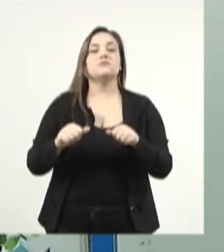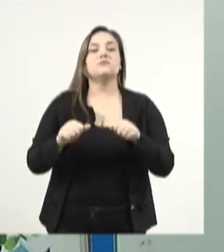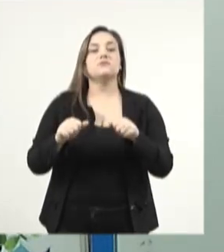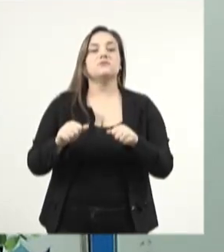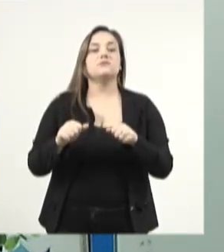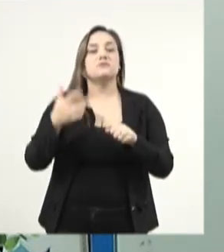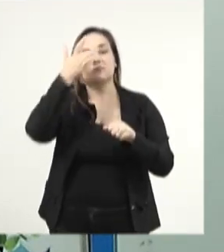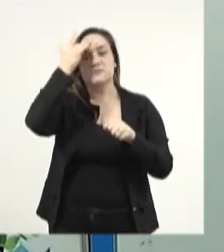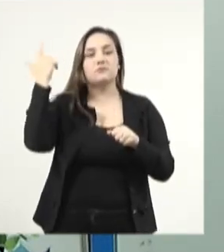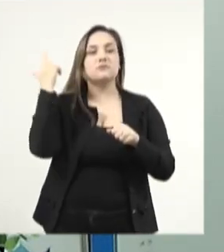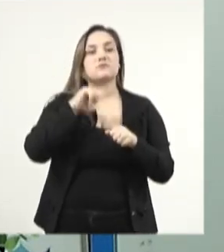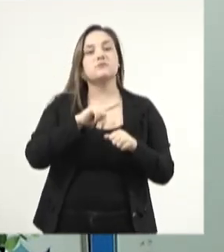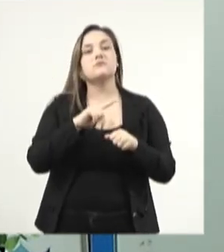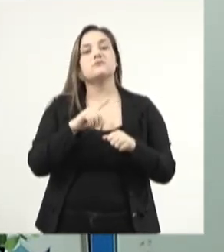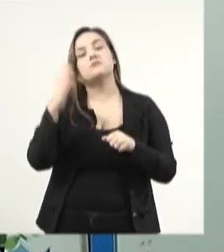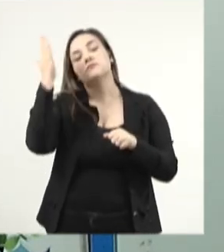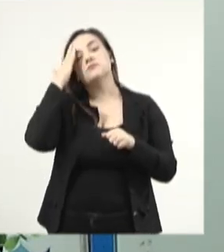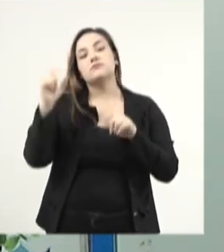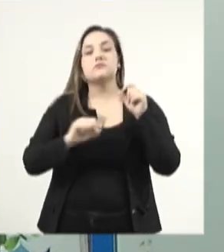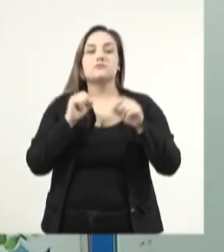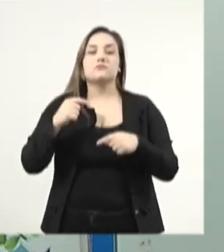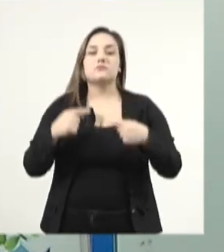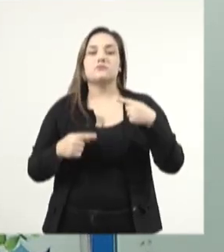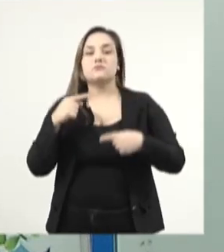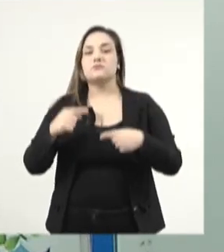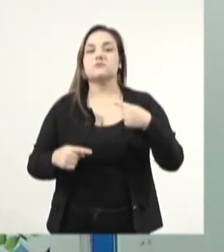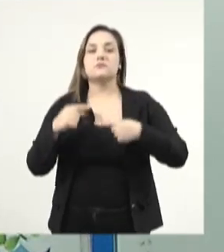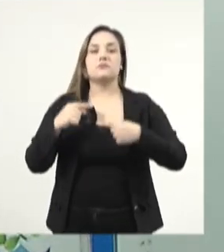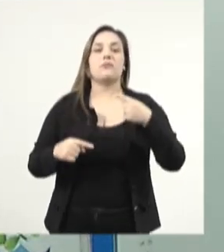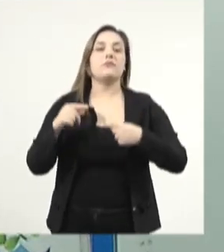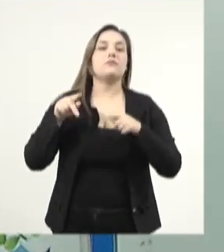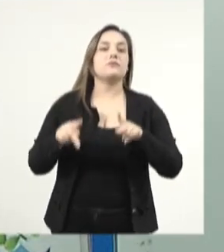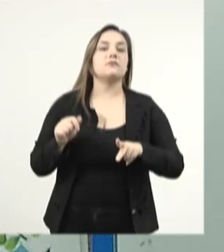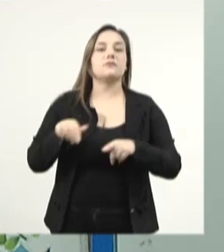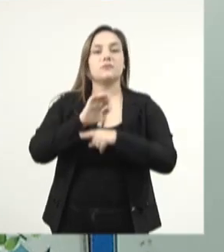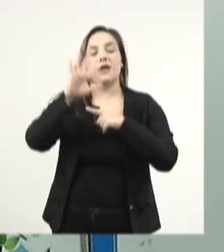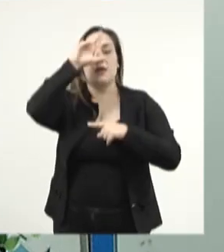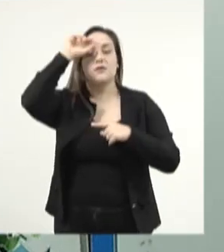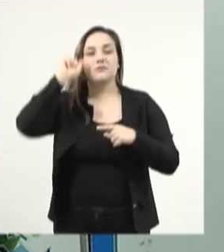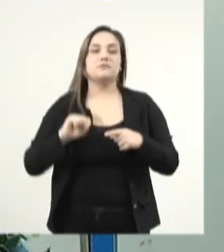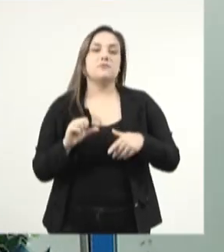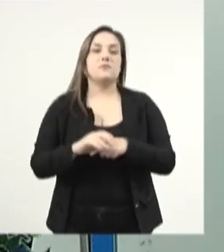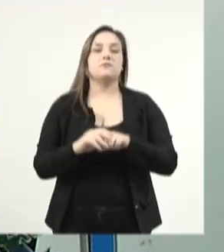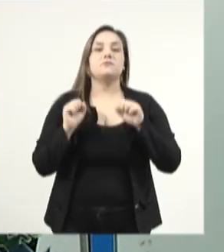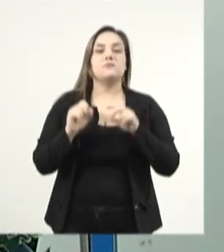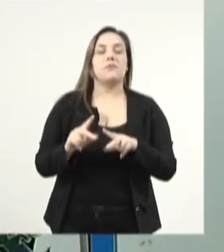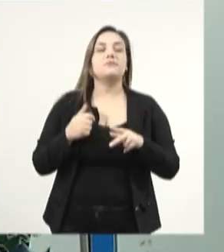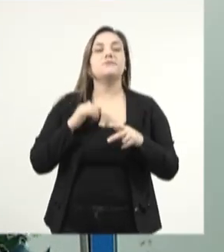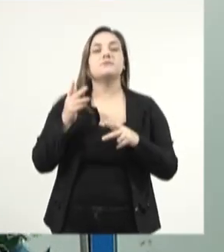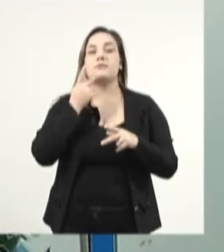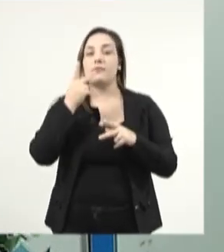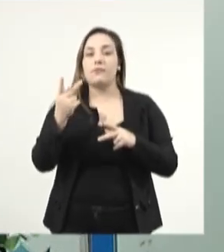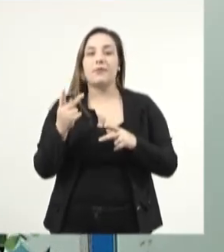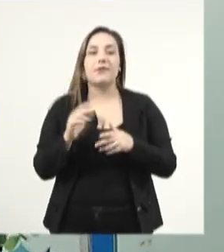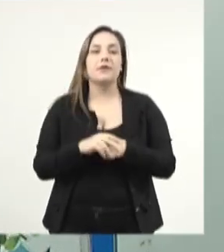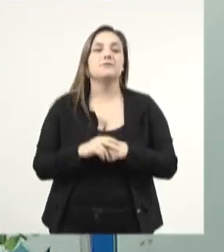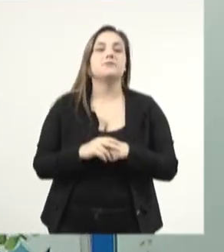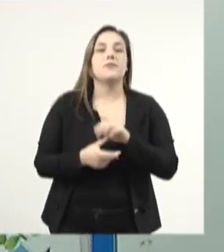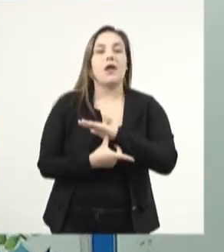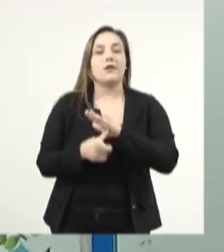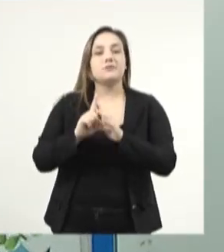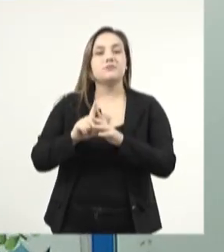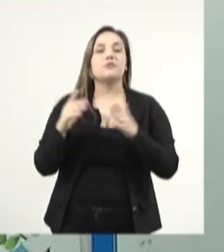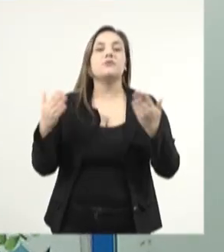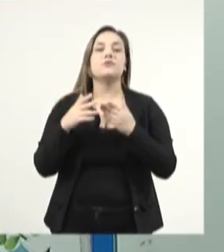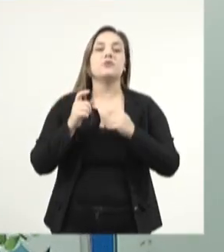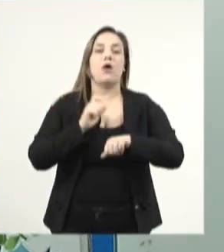possa saber o que estão discutindo os representantes do povo de Mato Grosso do Sul. Bom, como eu falei agora há pouco, logo mais cedo às